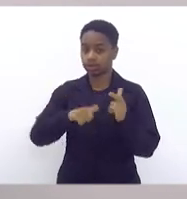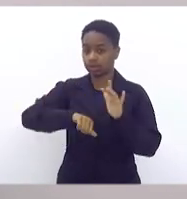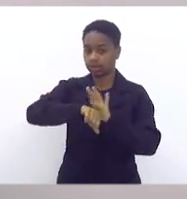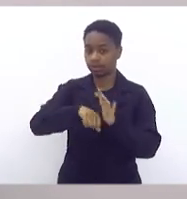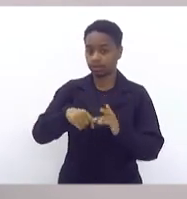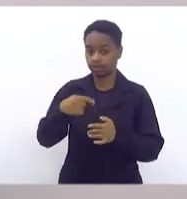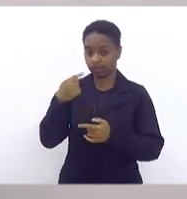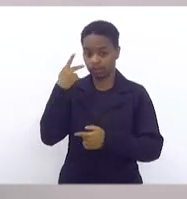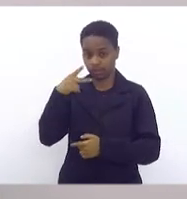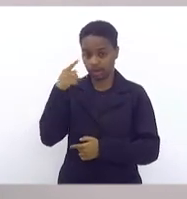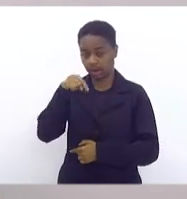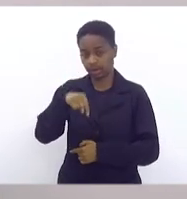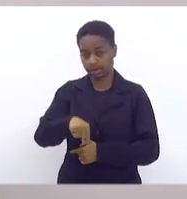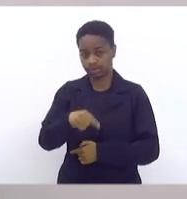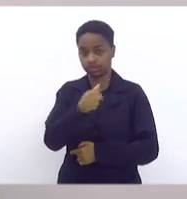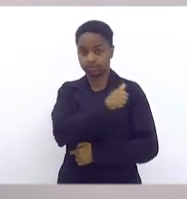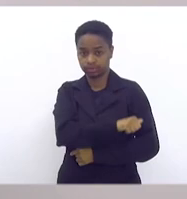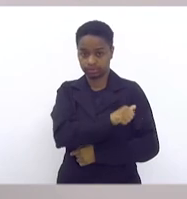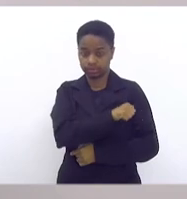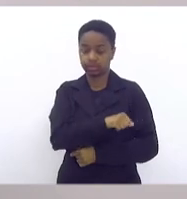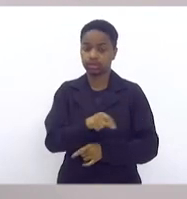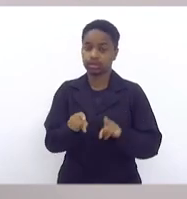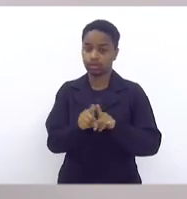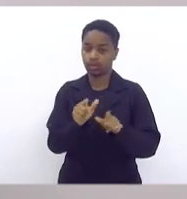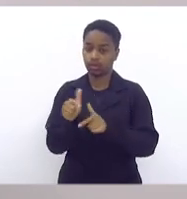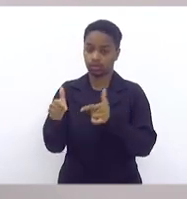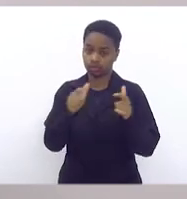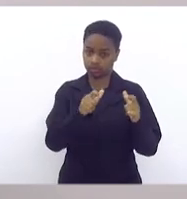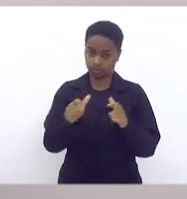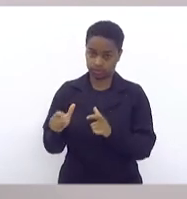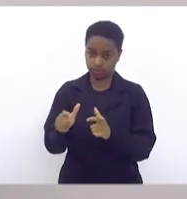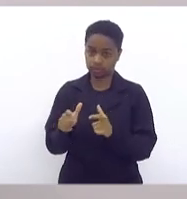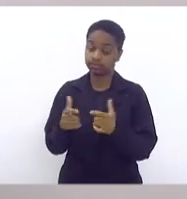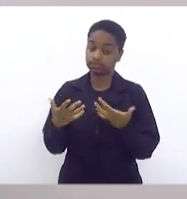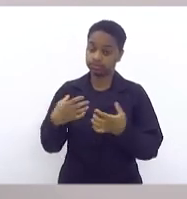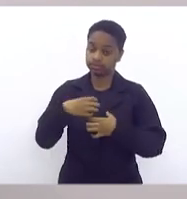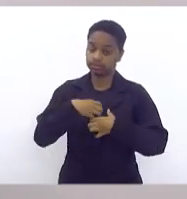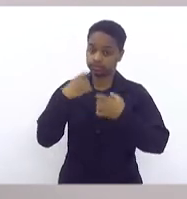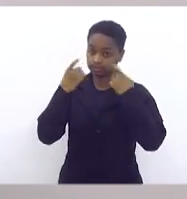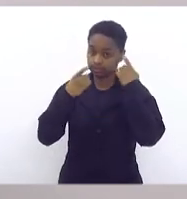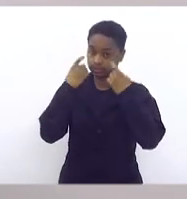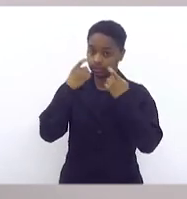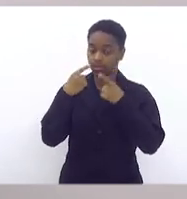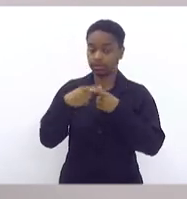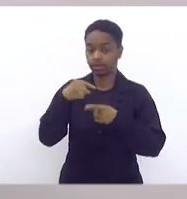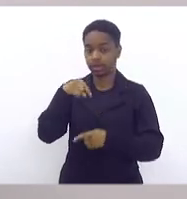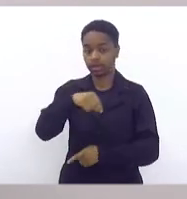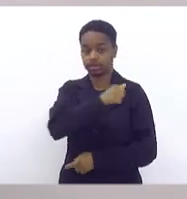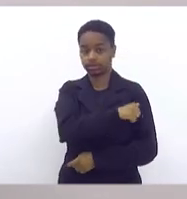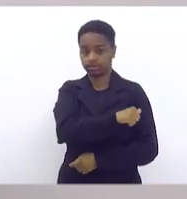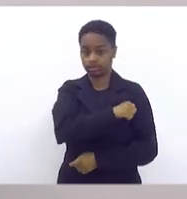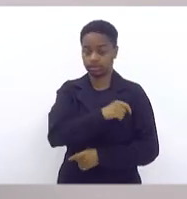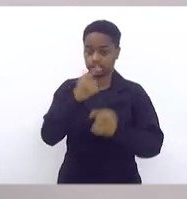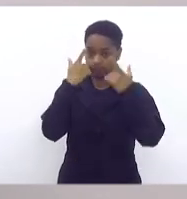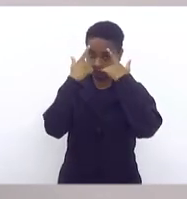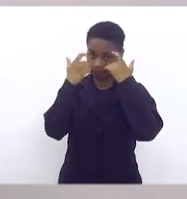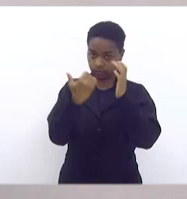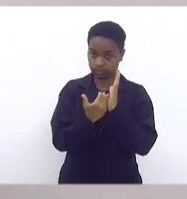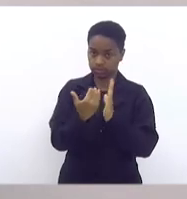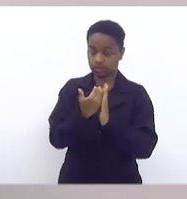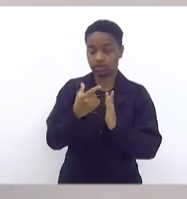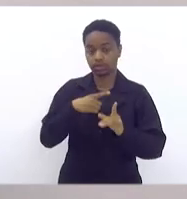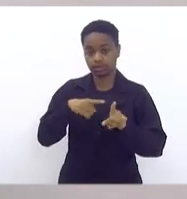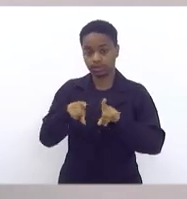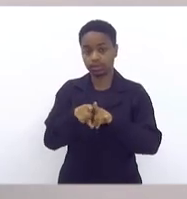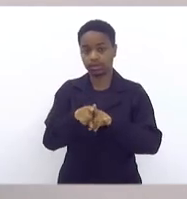só no Rio de Janeiro mas principalmente no Rio de Janeiro isso nos preocupa o rio de Janeiro é um Estado Violento é um estado criminoso e é um